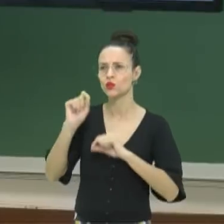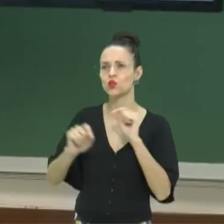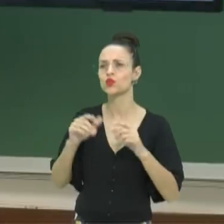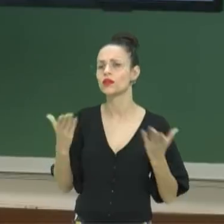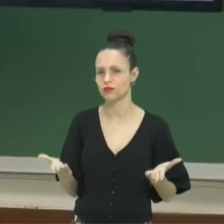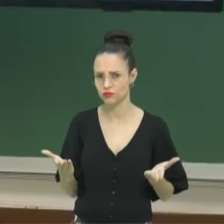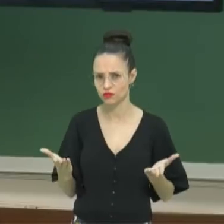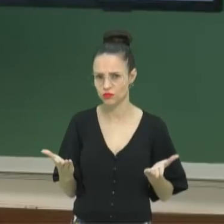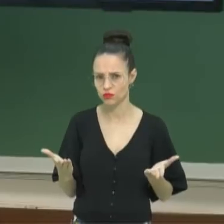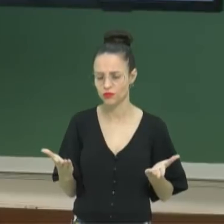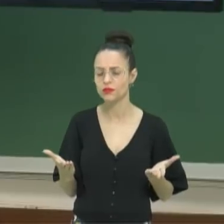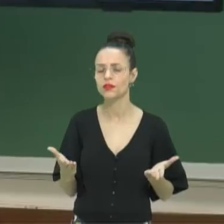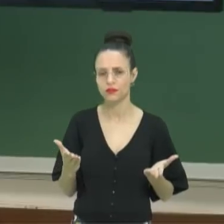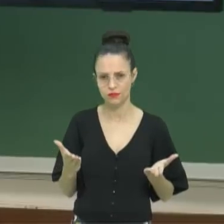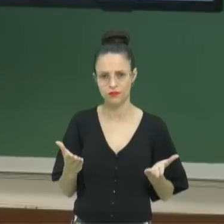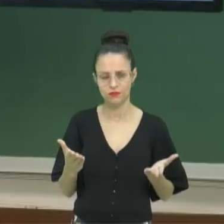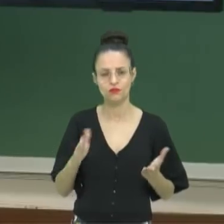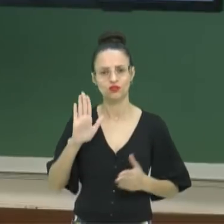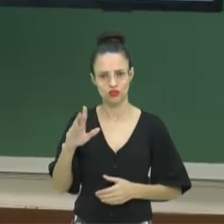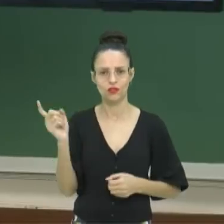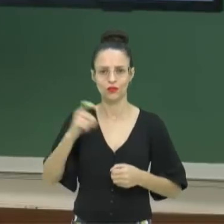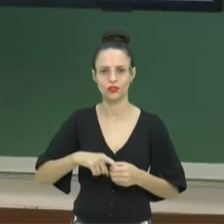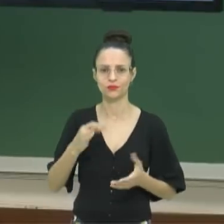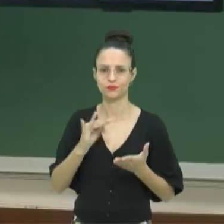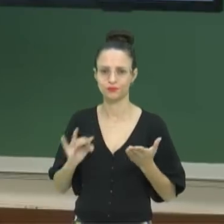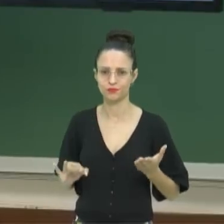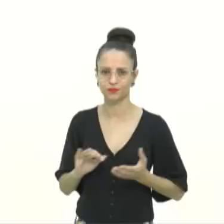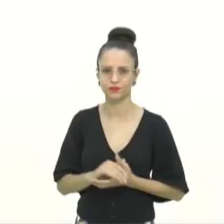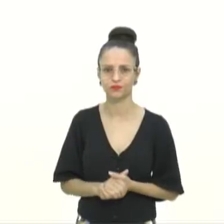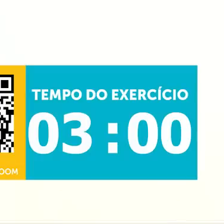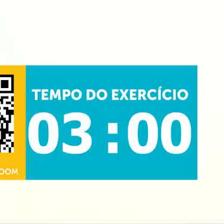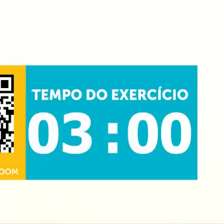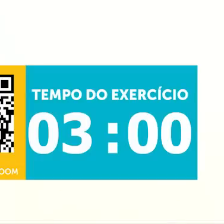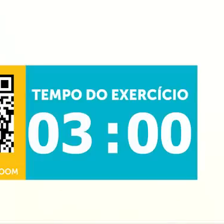crescimento demográfico, professora? E nós já voltamos.